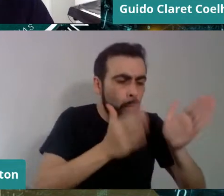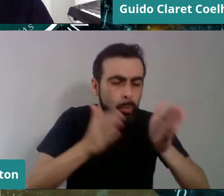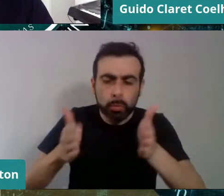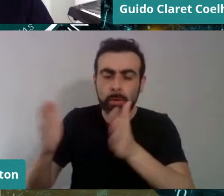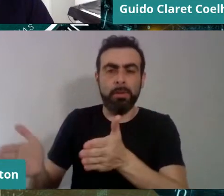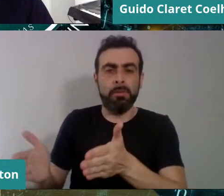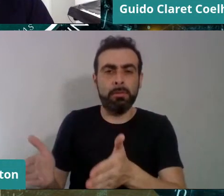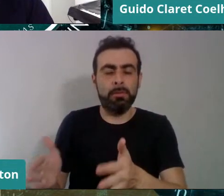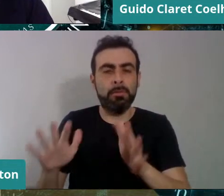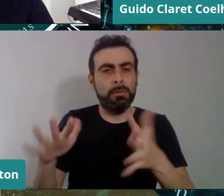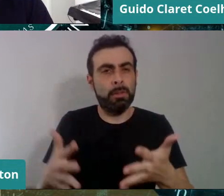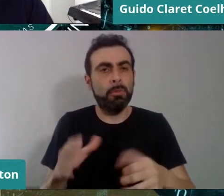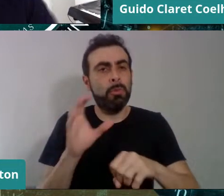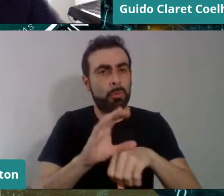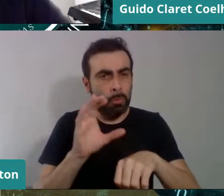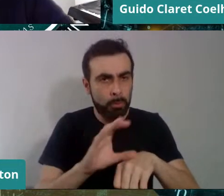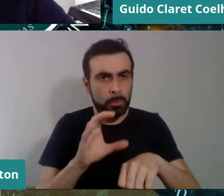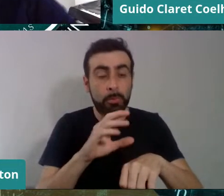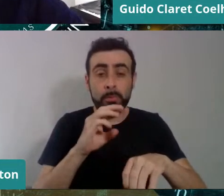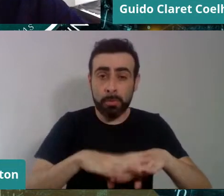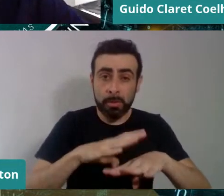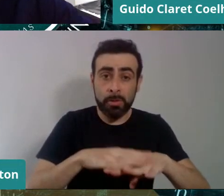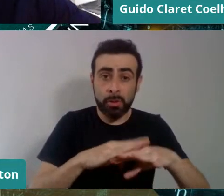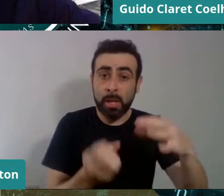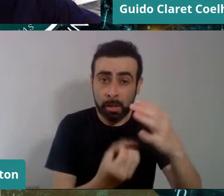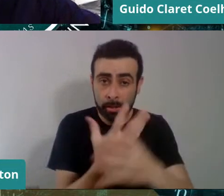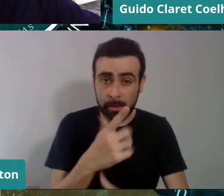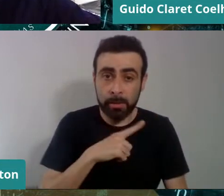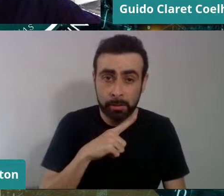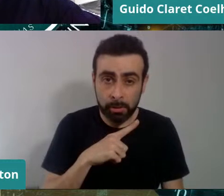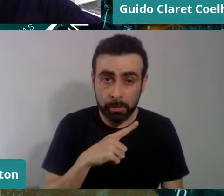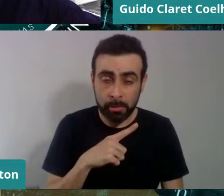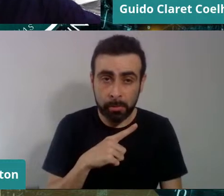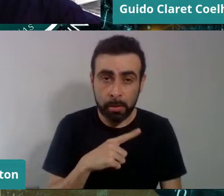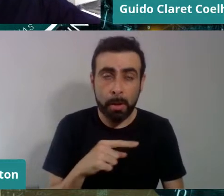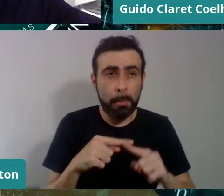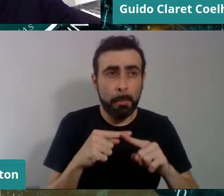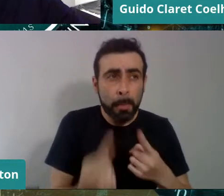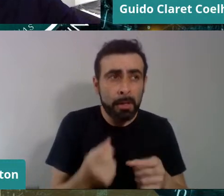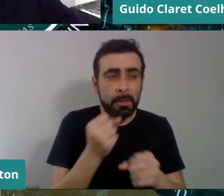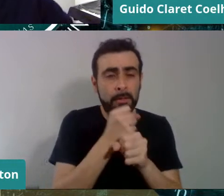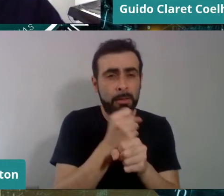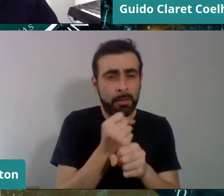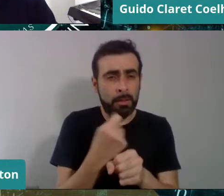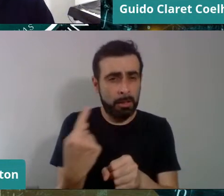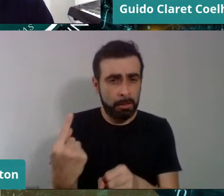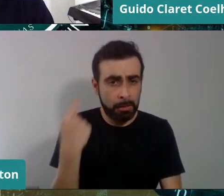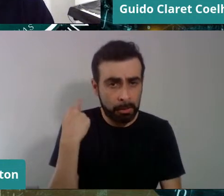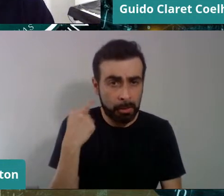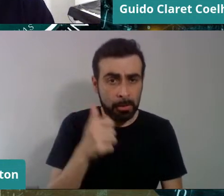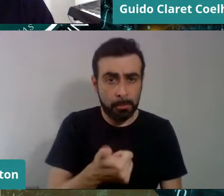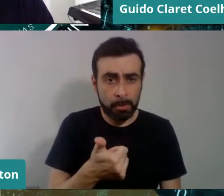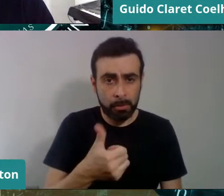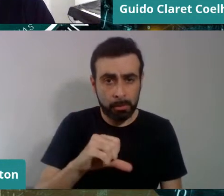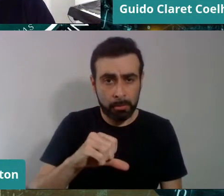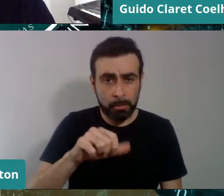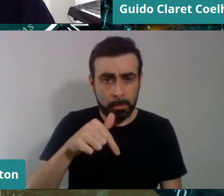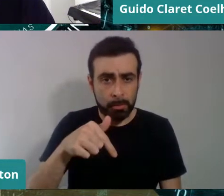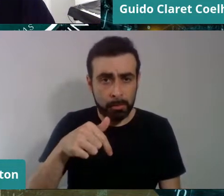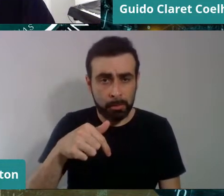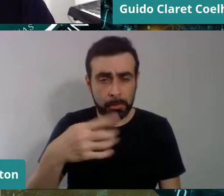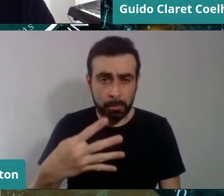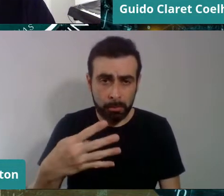de matemática e, em 1974, o Conselho Federal de Educação